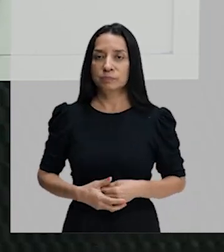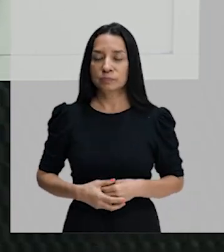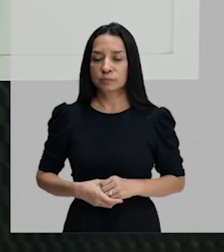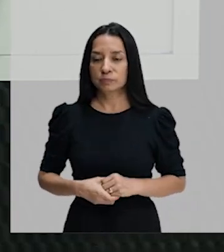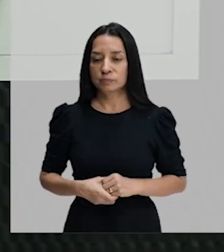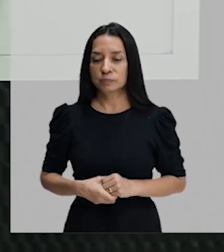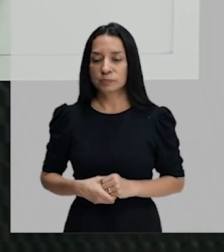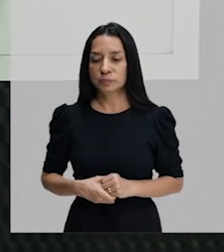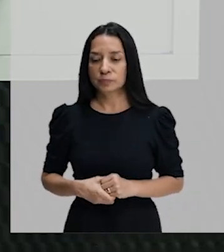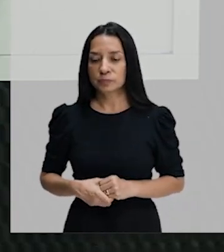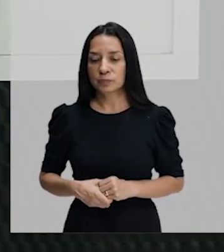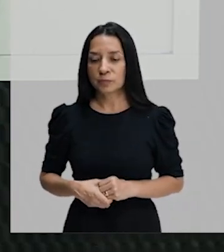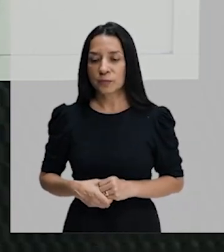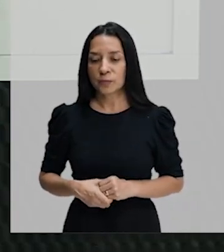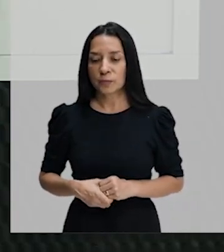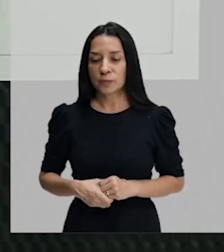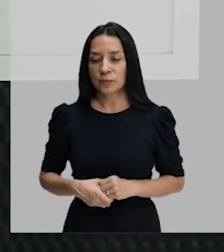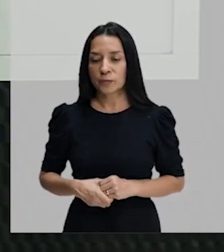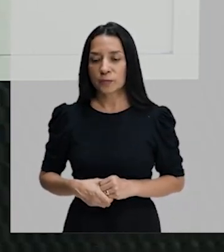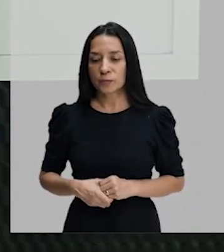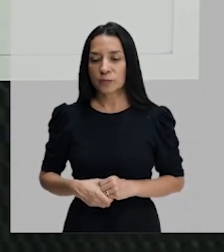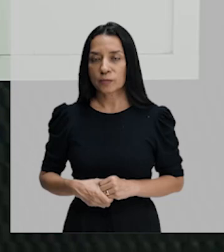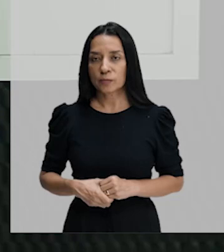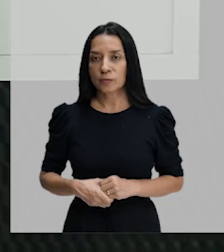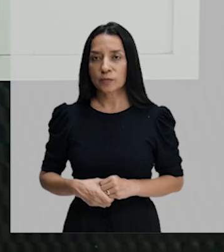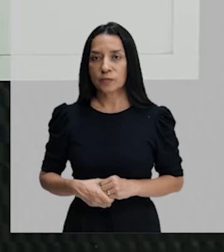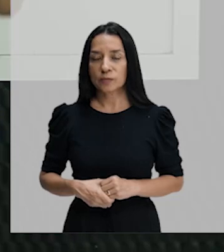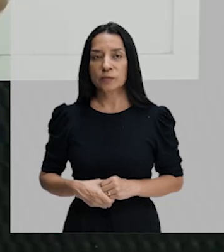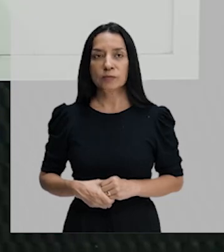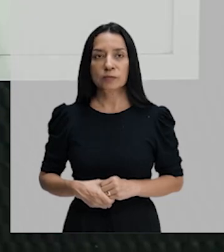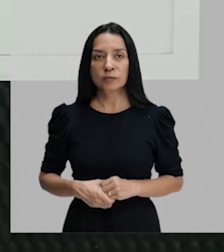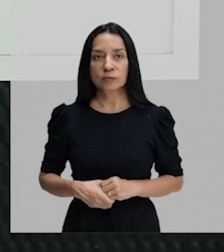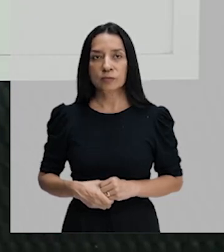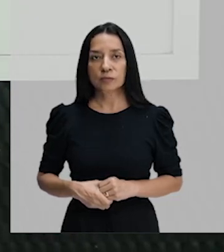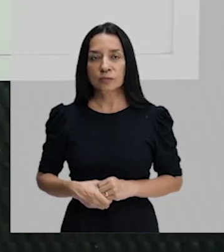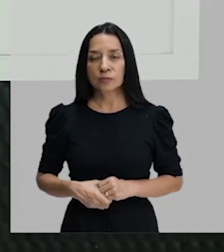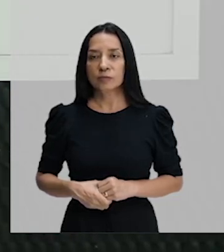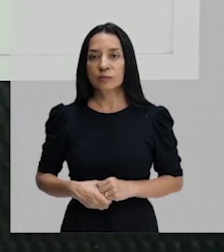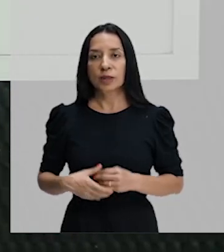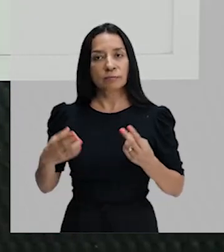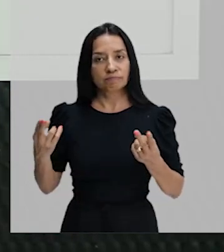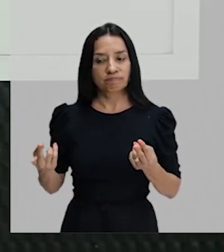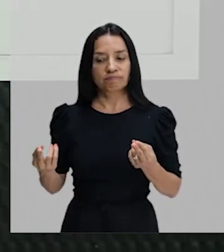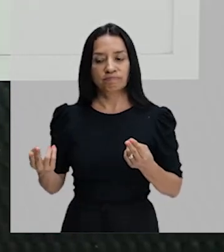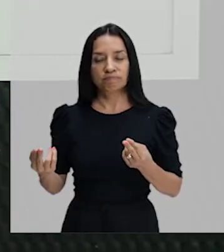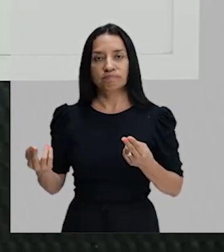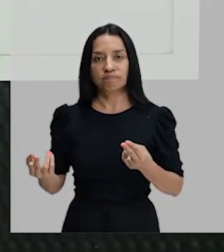pronto. Do mesmo jeito. Do mesmo jeitinho.